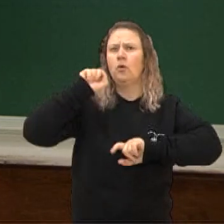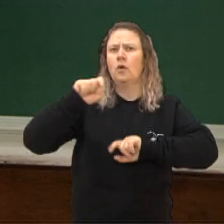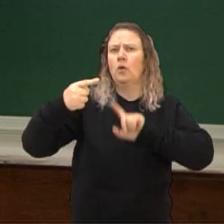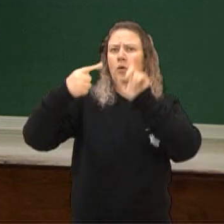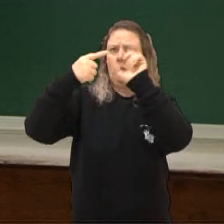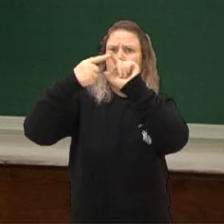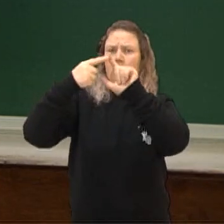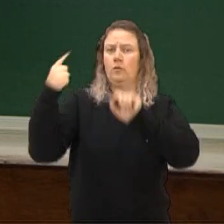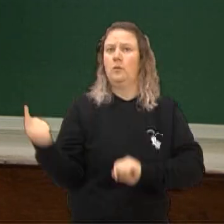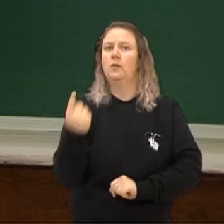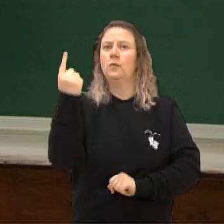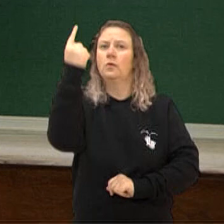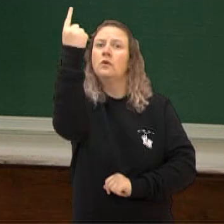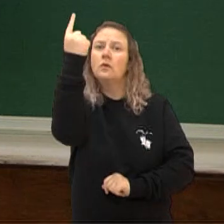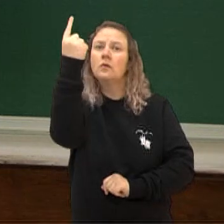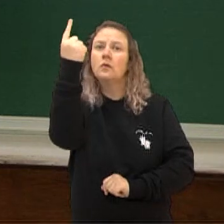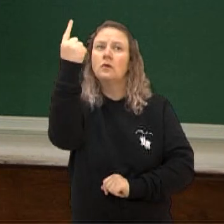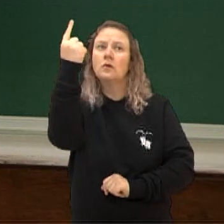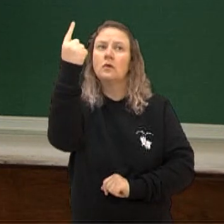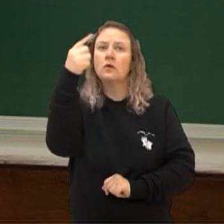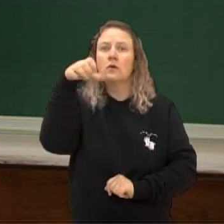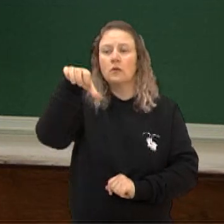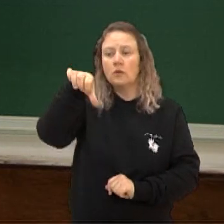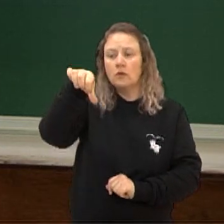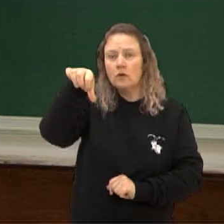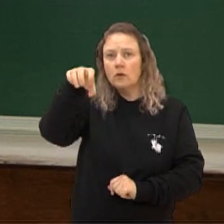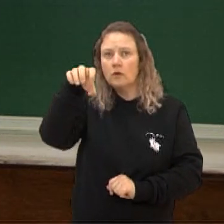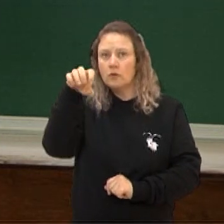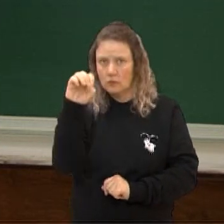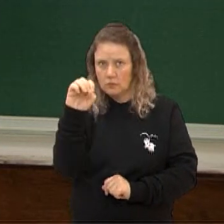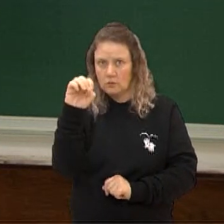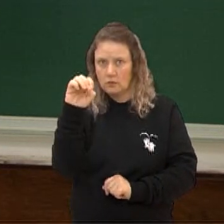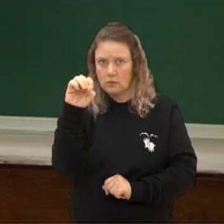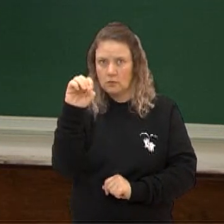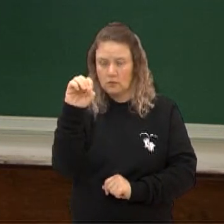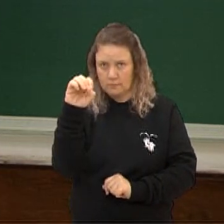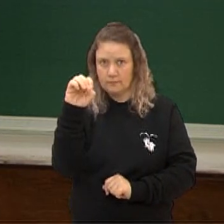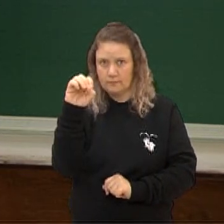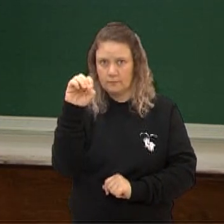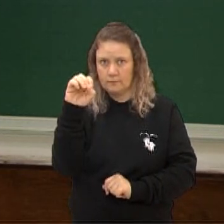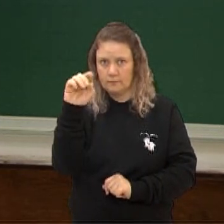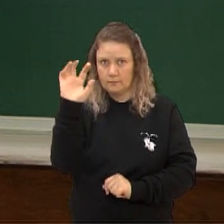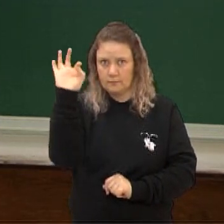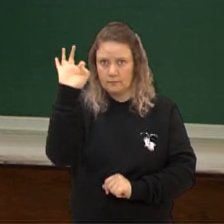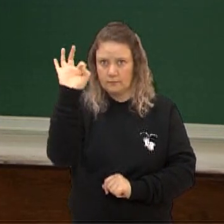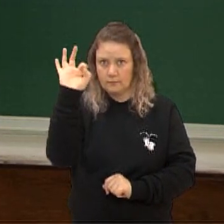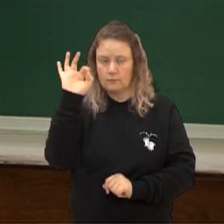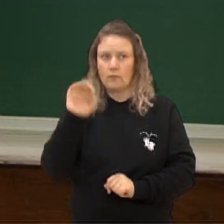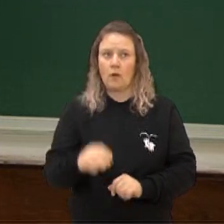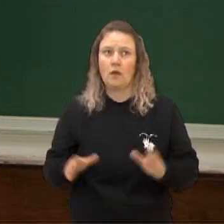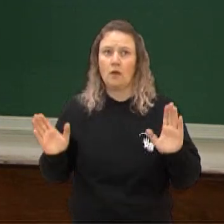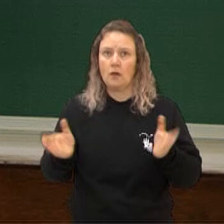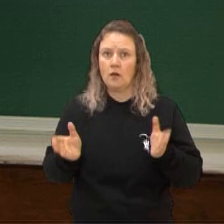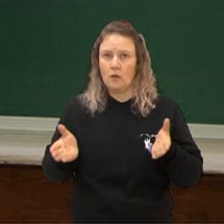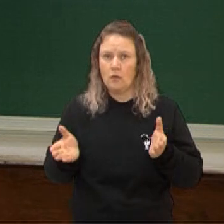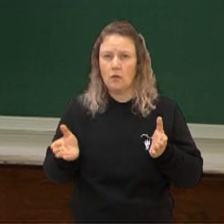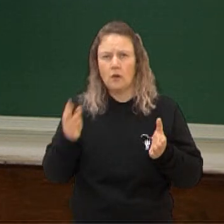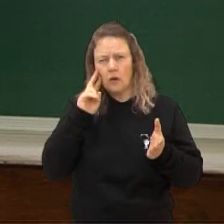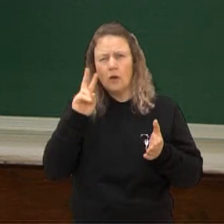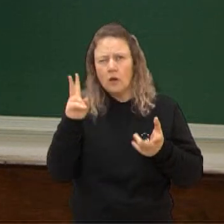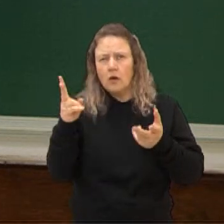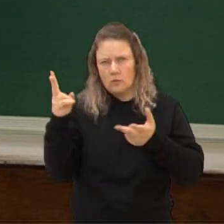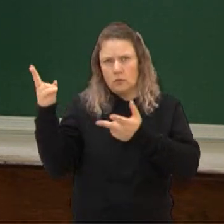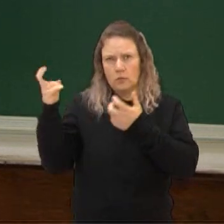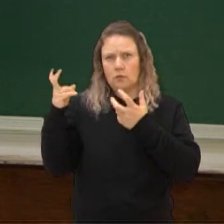aqui a altura está em ângulo de 90 com a aresta da base, e aqui a altura que define, vamos ver isso